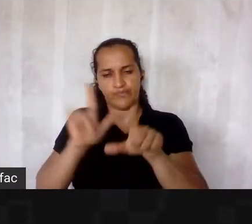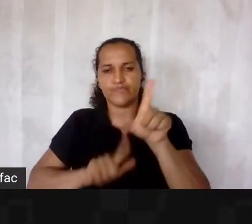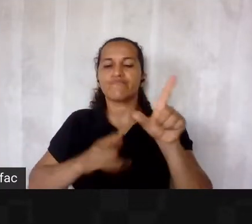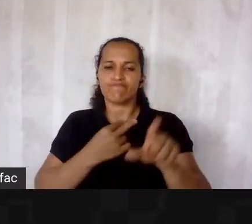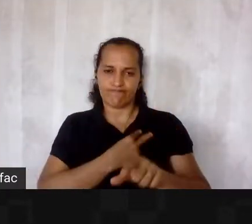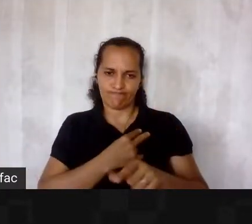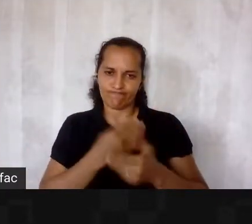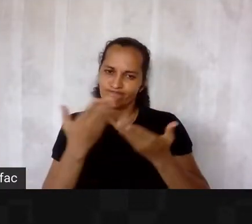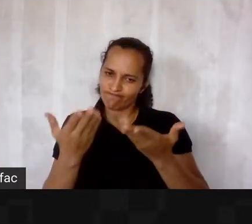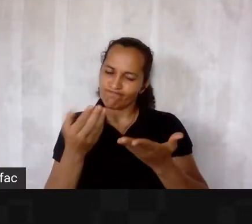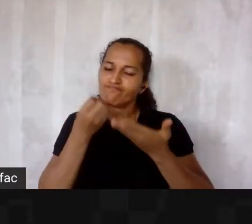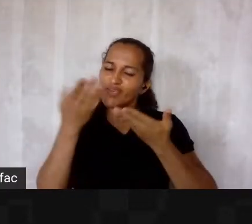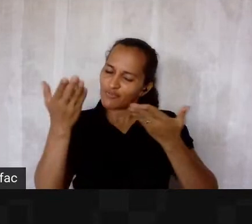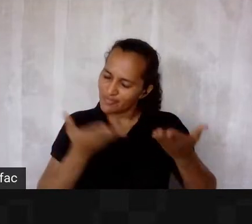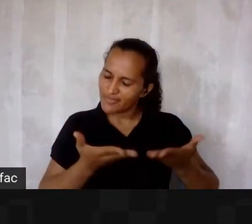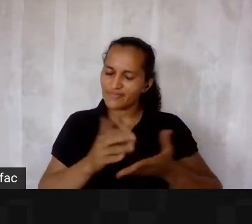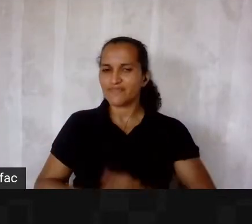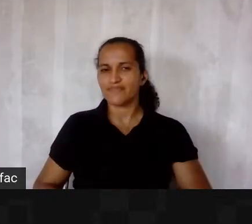bem-vinda!